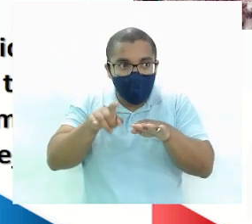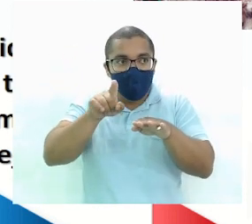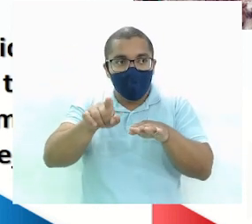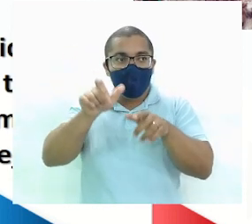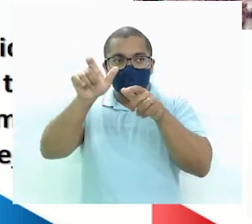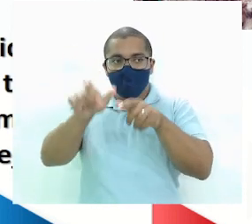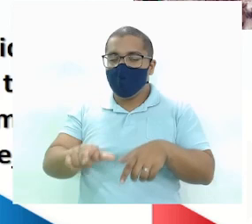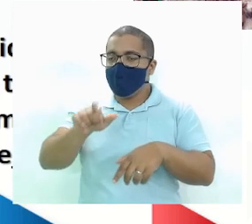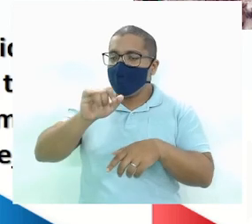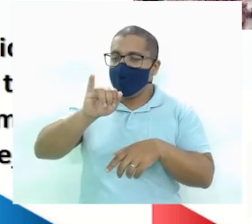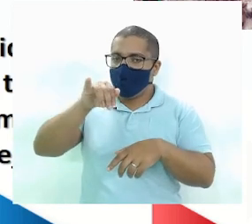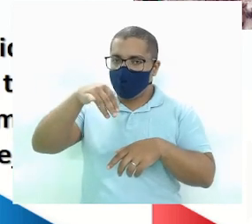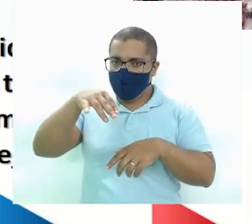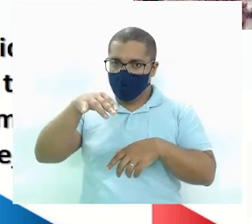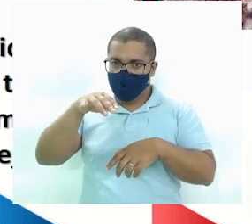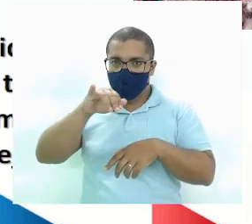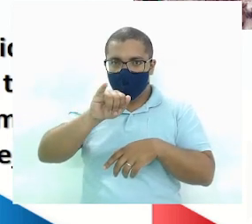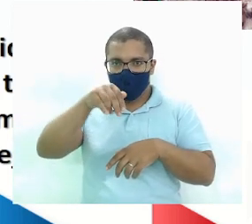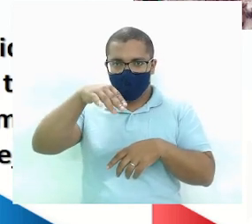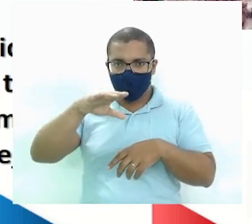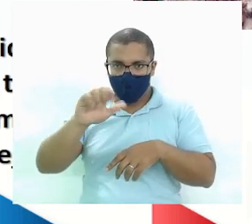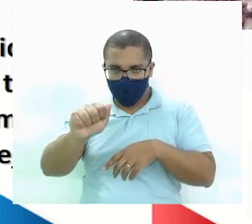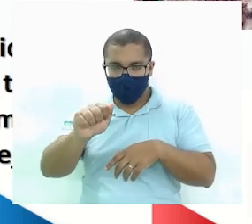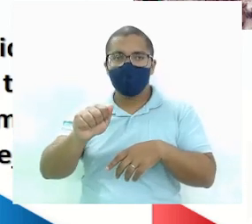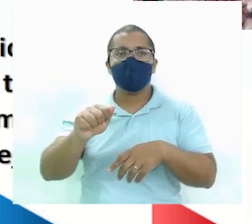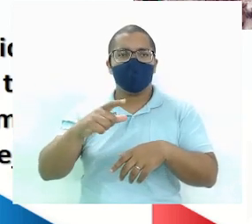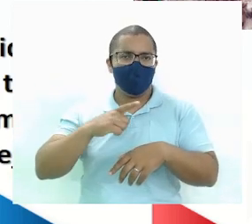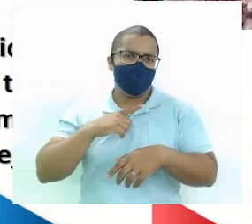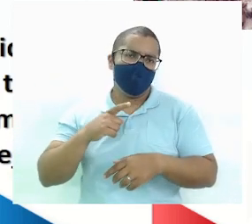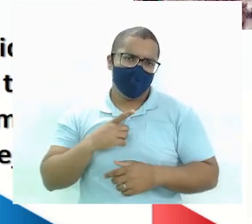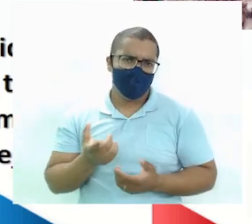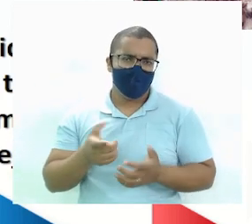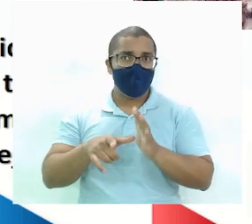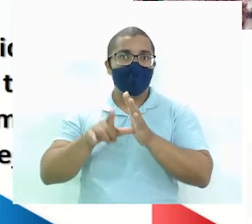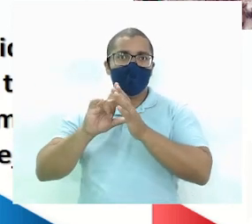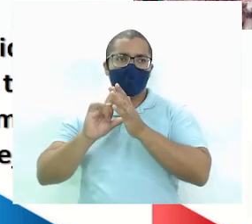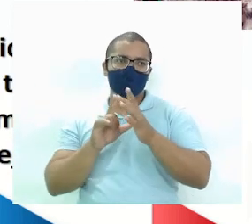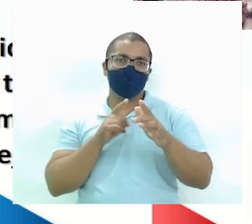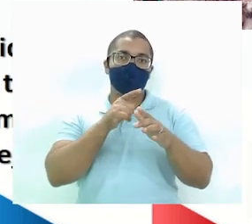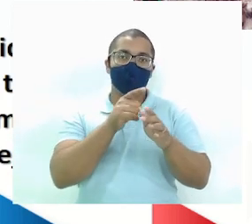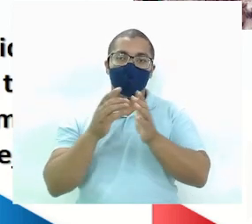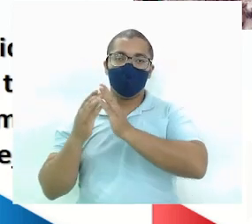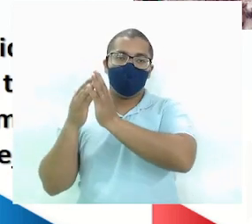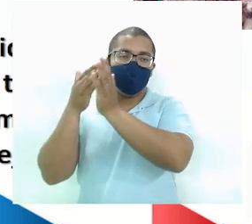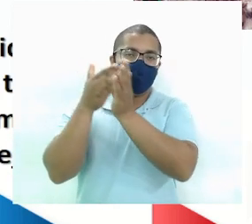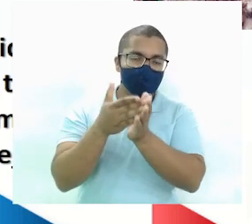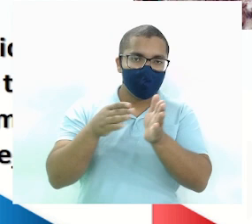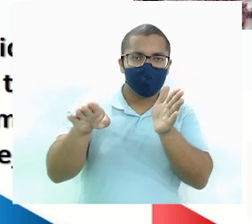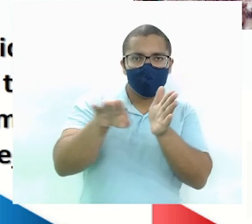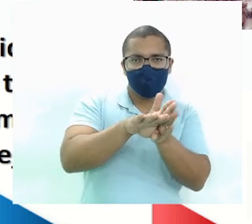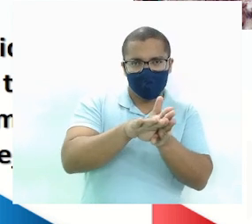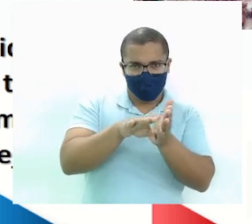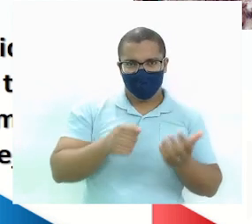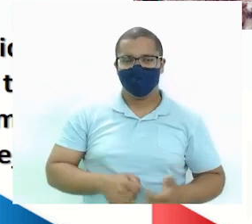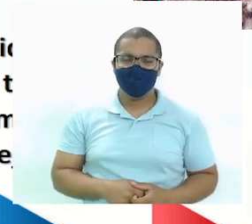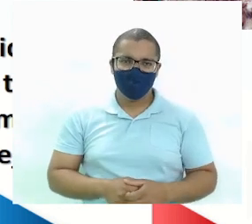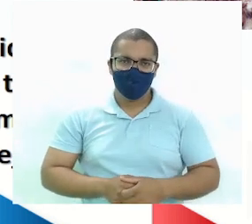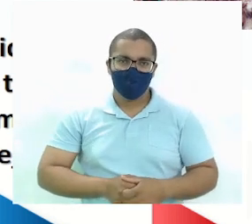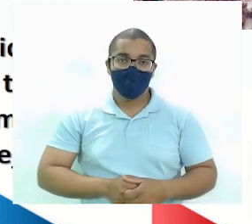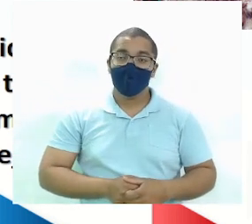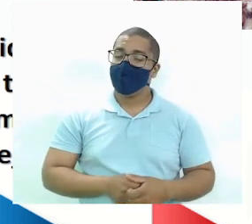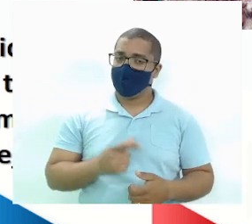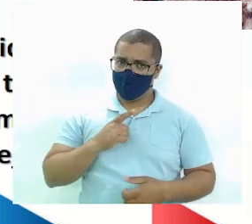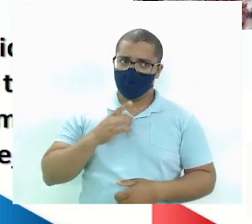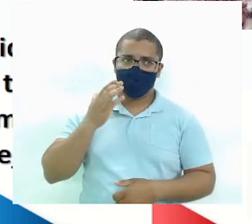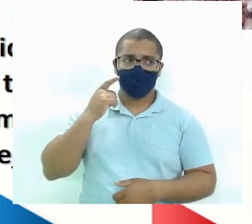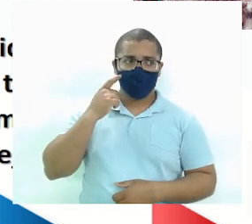nessa sociedade americana, né, antes de ser descoberta entre aspas pelos europeus, eles